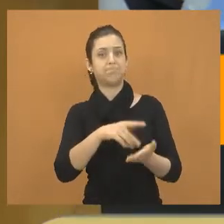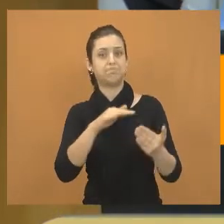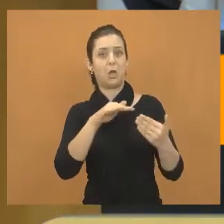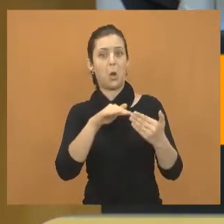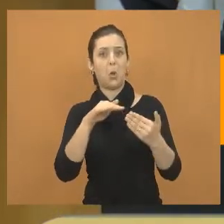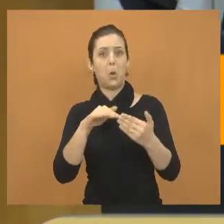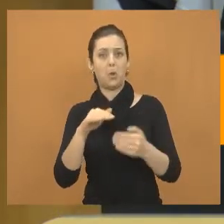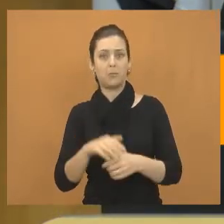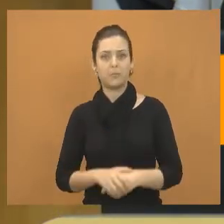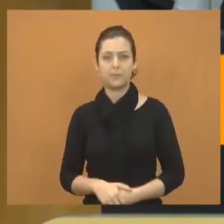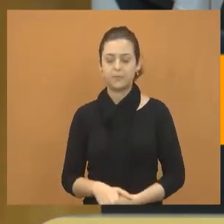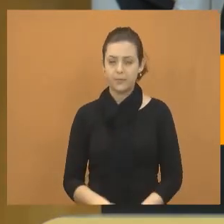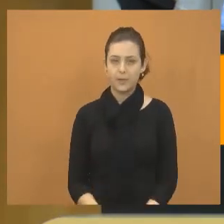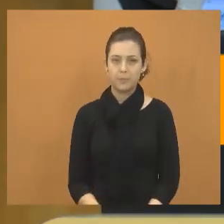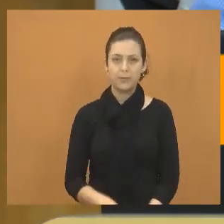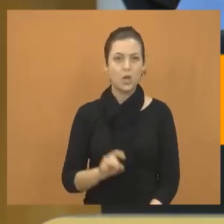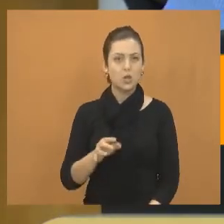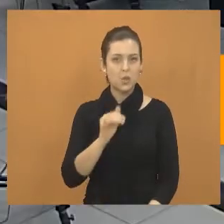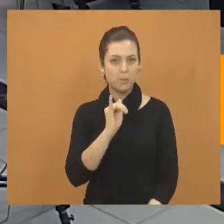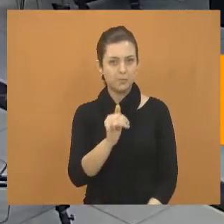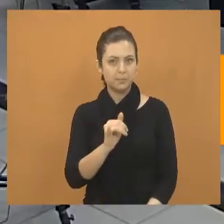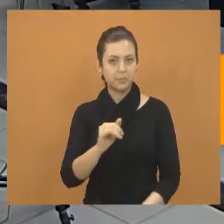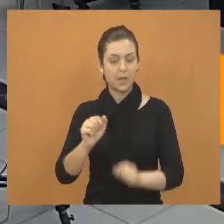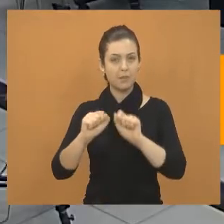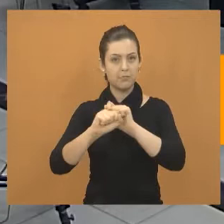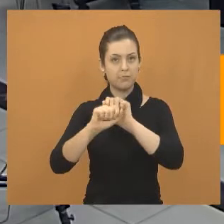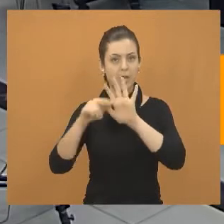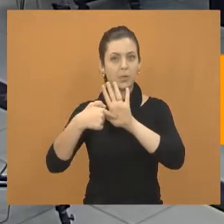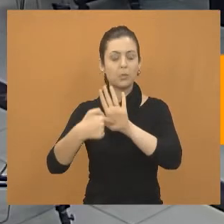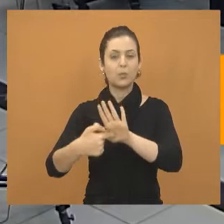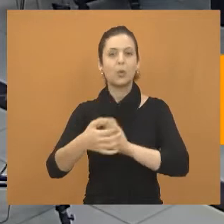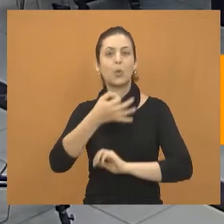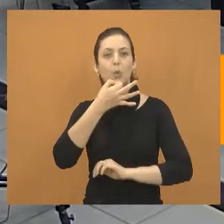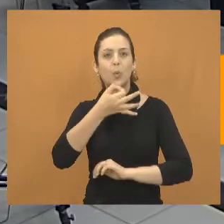Quer uma parte, vereadora? Pois não. Eu quero só salientar, Hildo, que